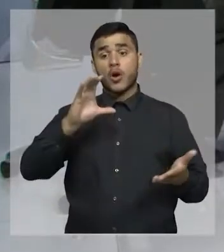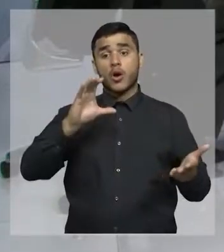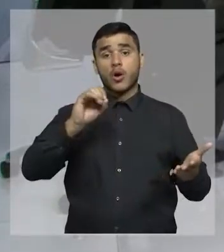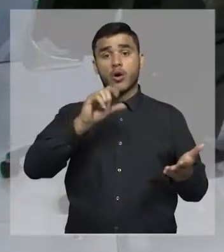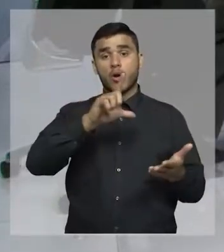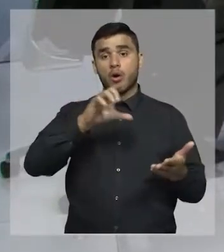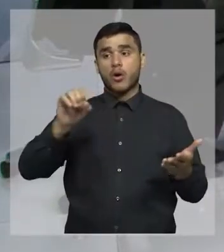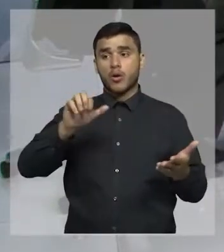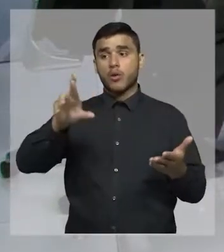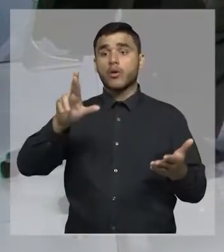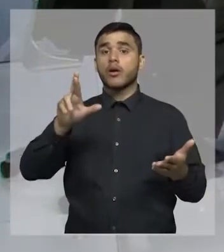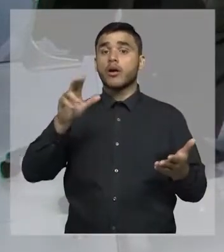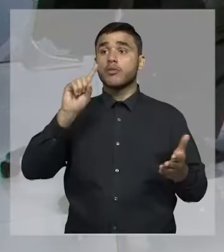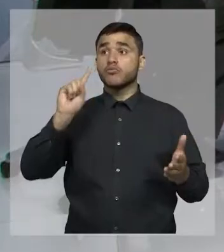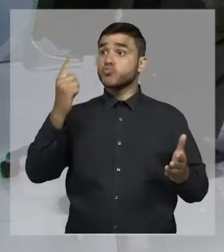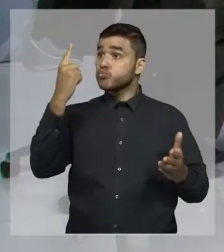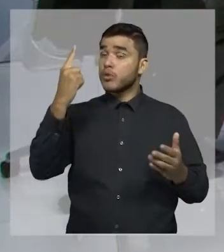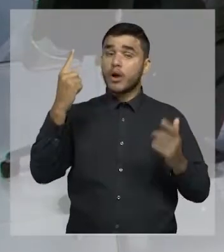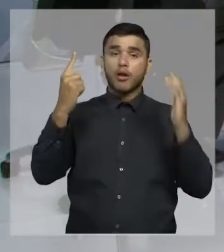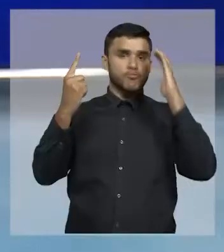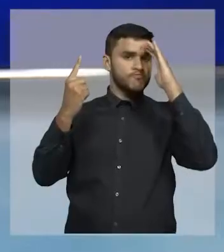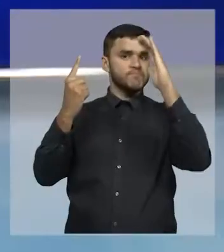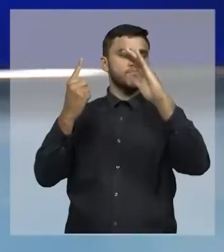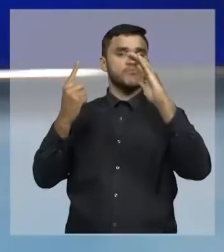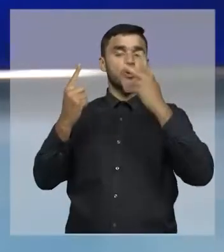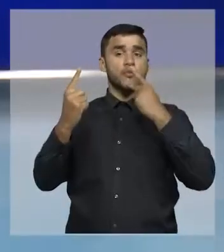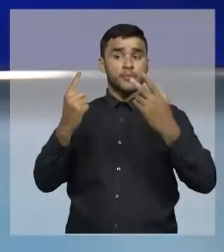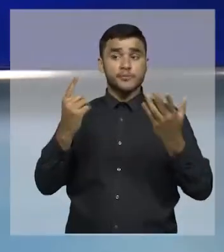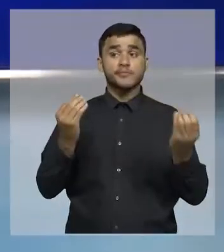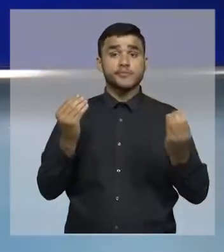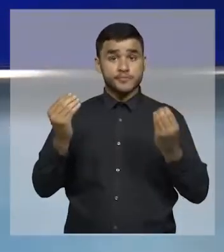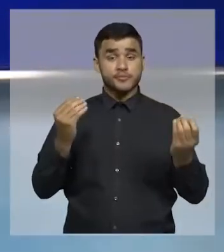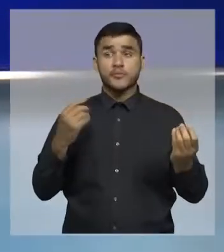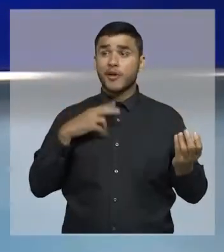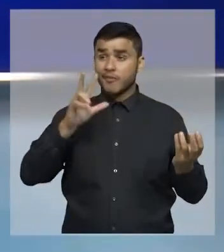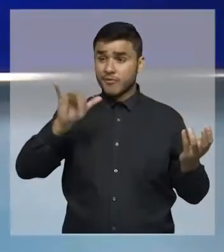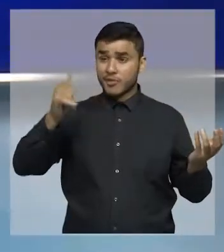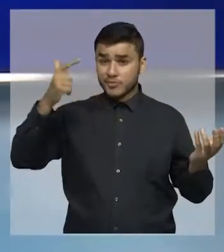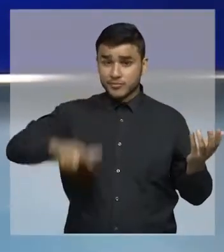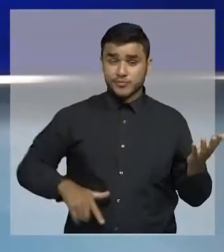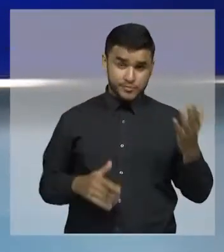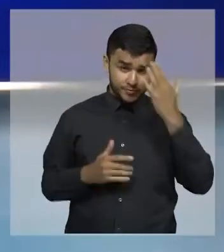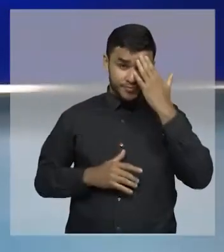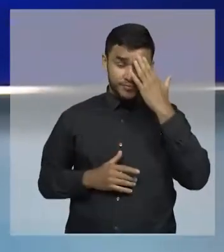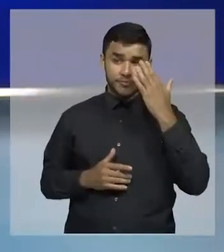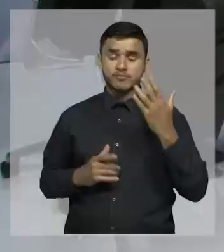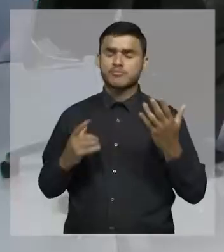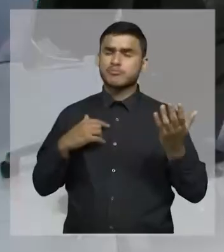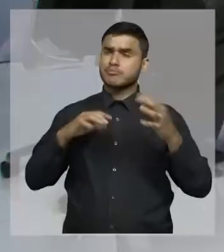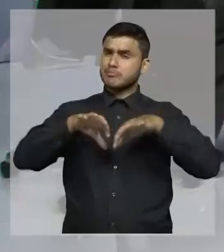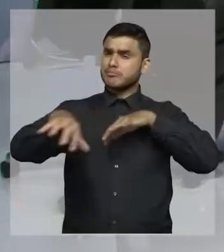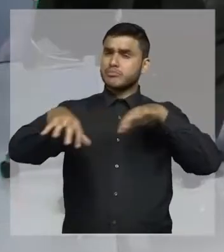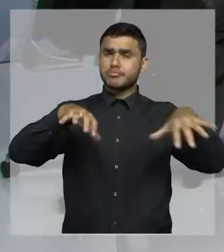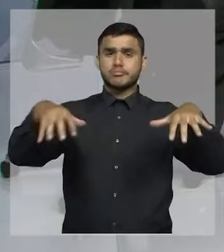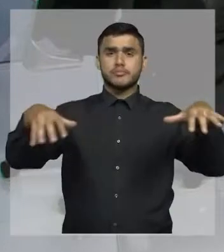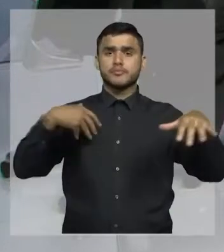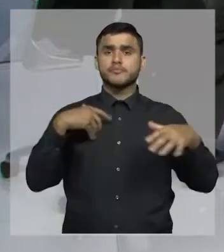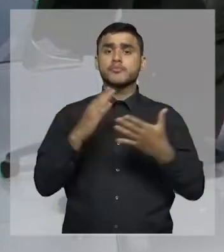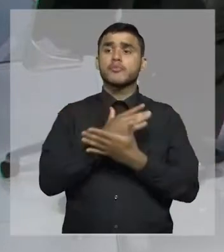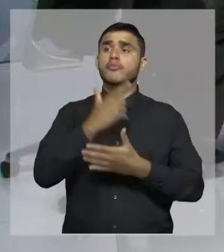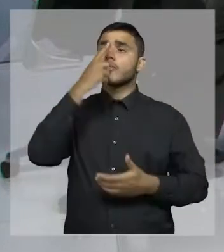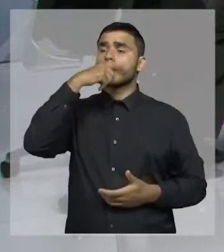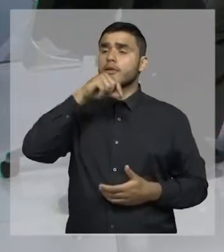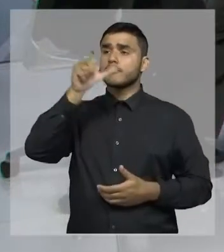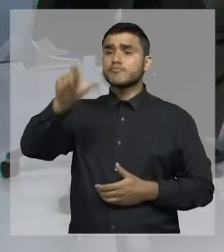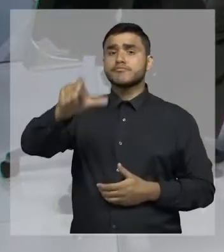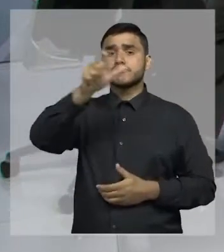que o Collor surgiu como esse salvador da pátria. E eu acho que está se repetindo isso, e nós estamos assistindo uma polarização em torno de personalidades que